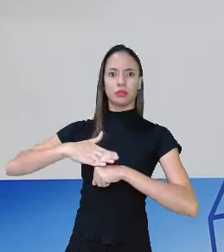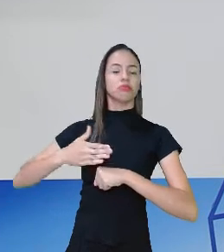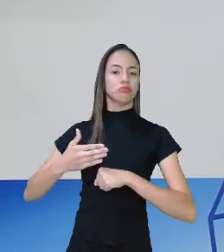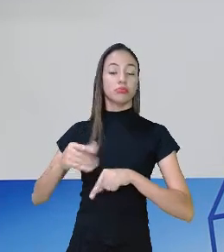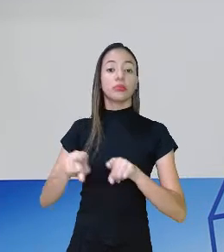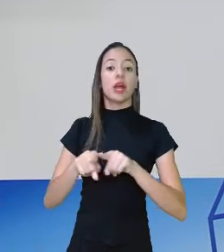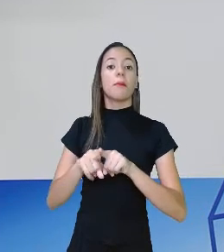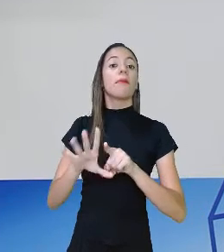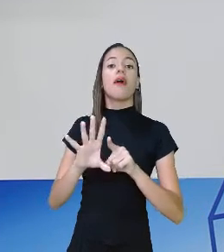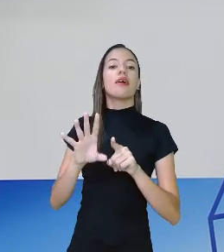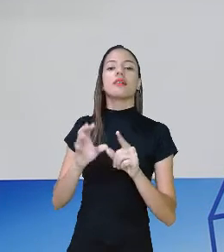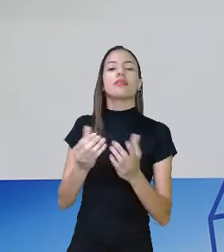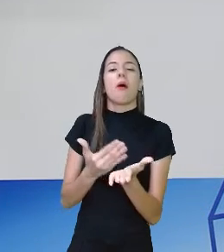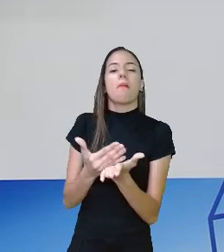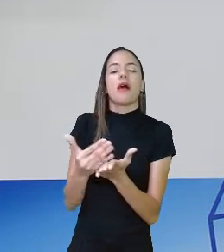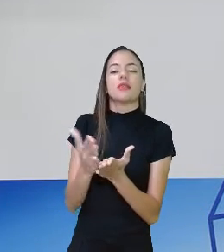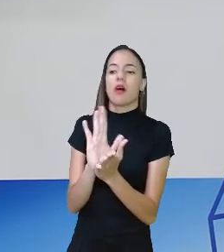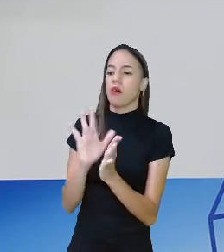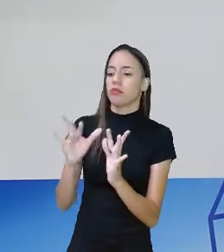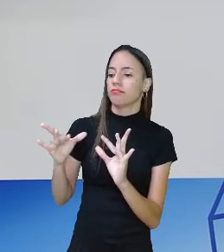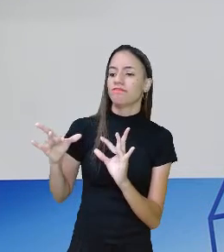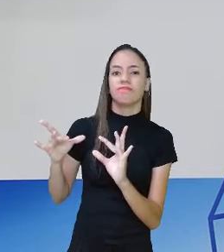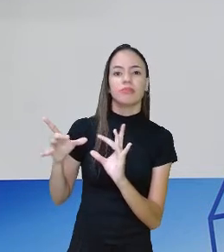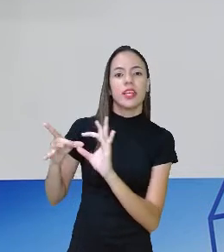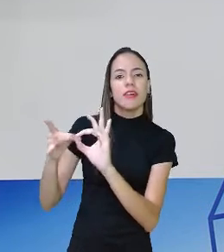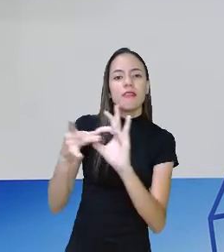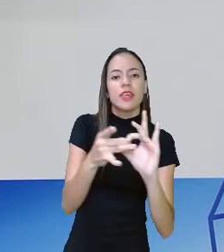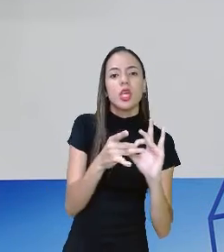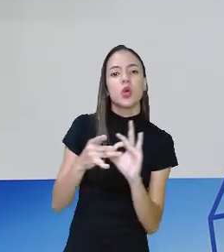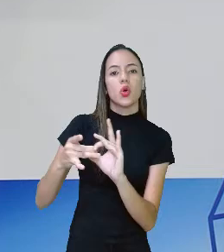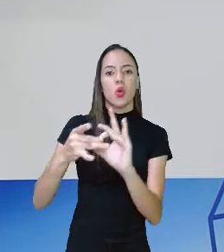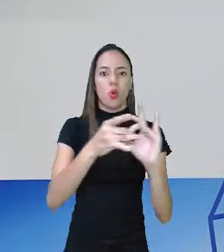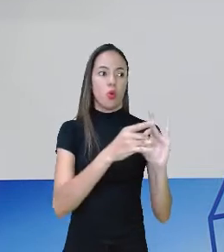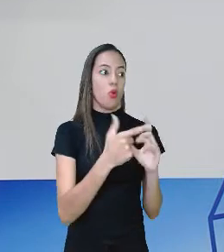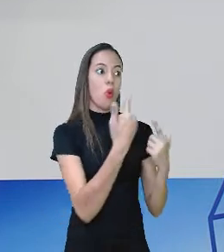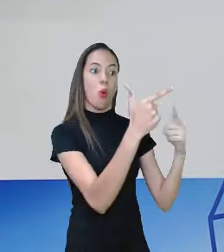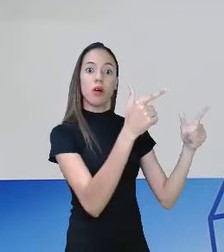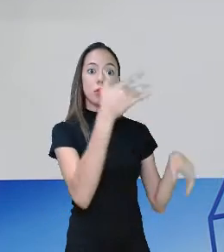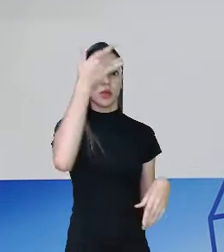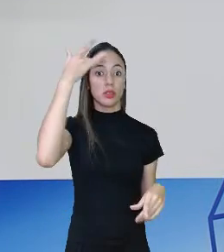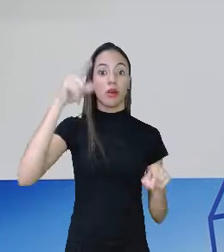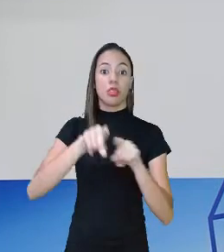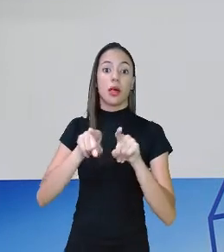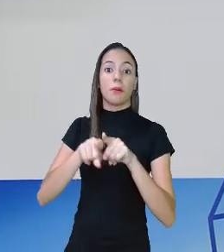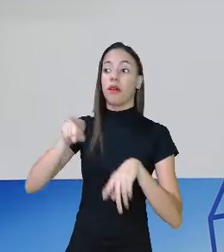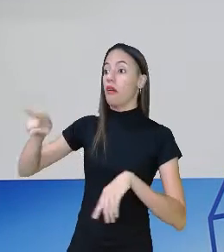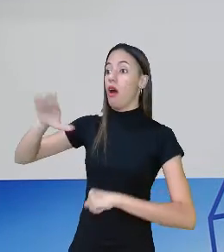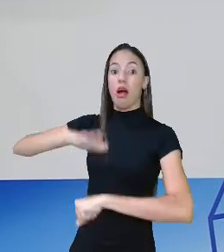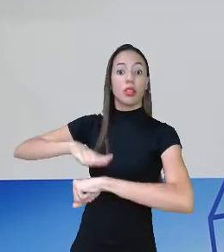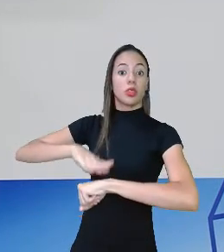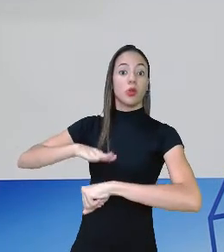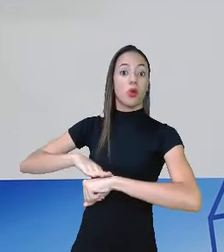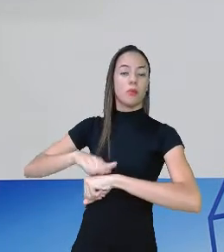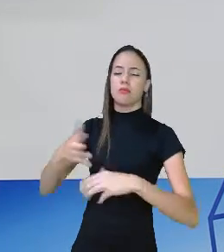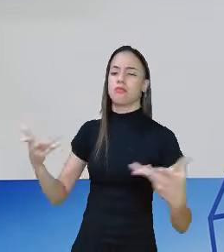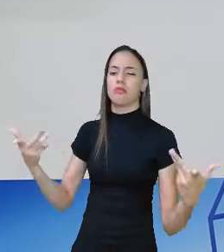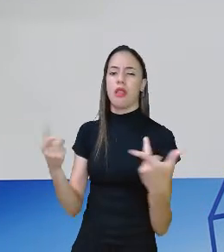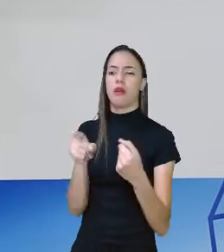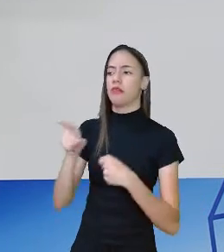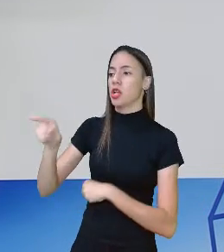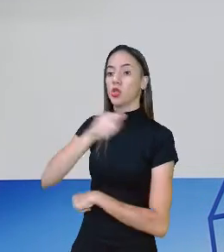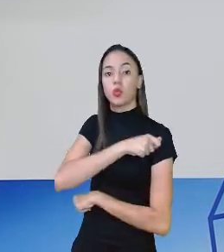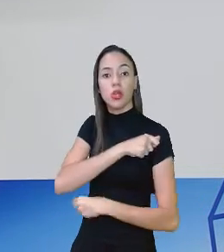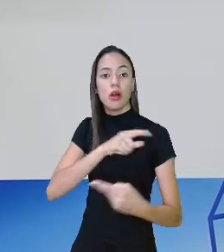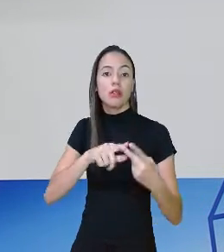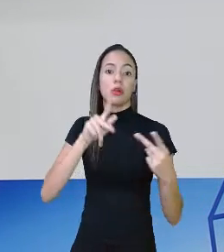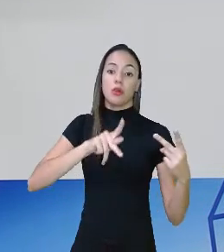esse vínculo é tão importante que vai trazer uma autonomia maravilhosa, tanto para o estudante, para o professor e para todos